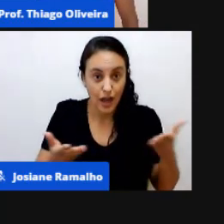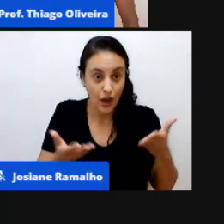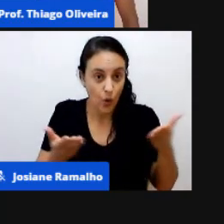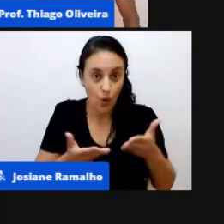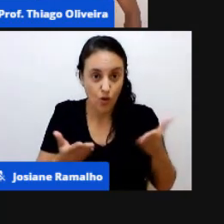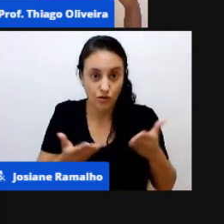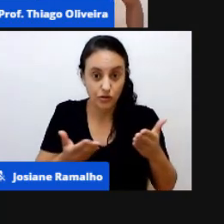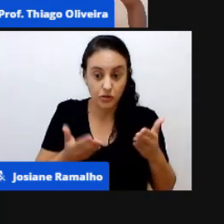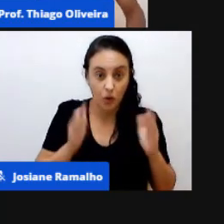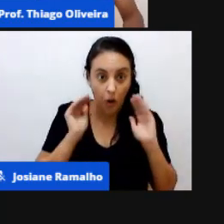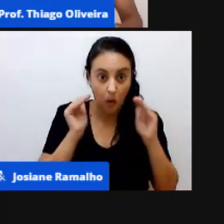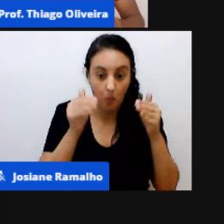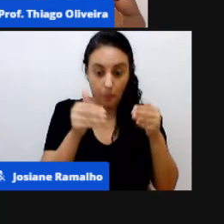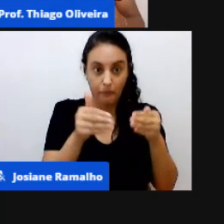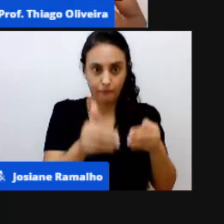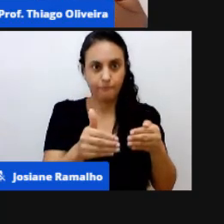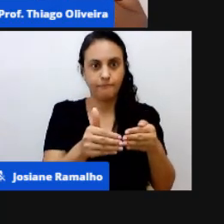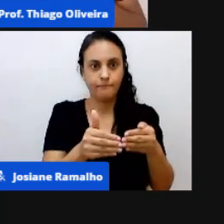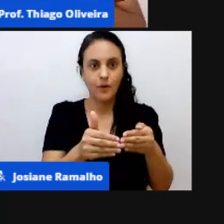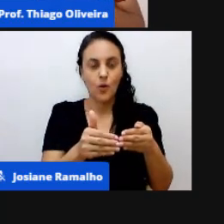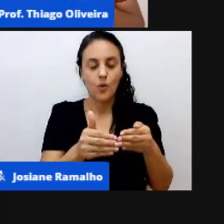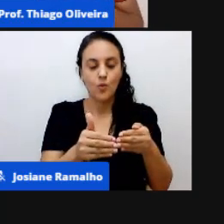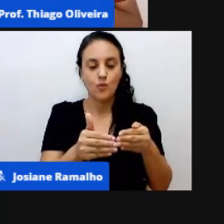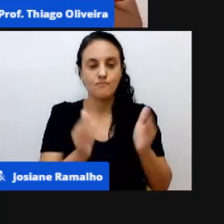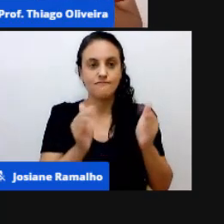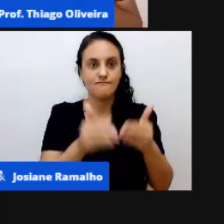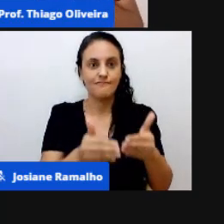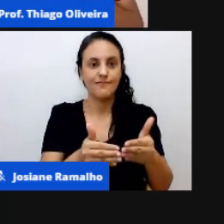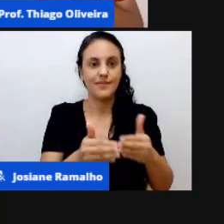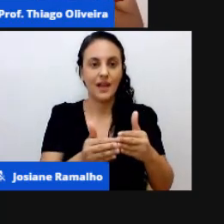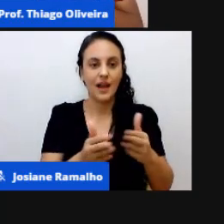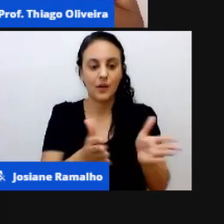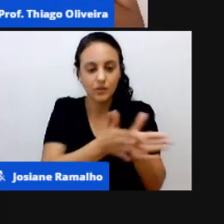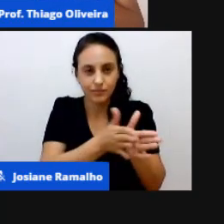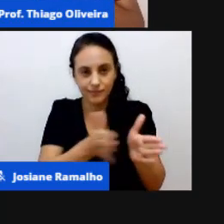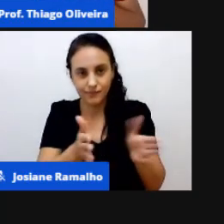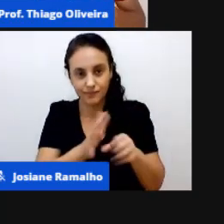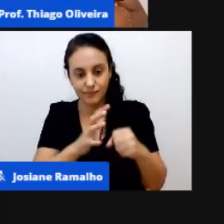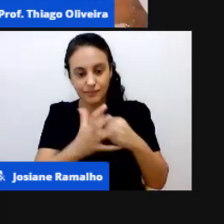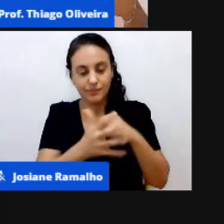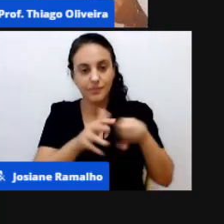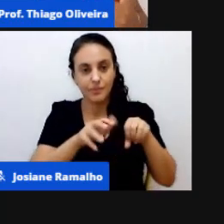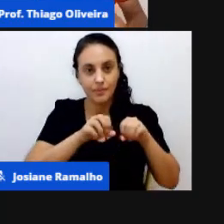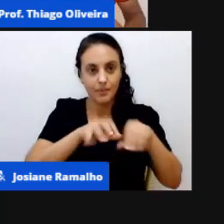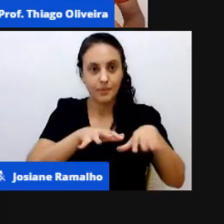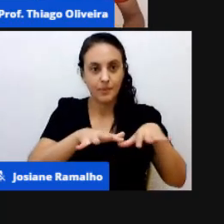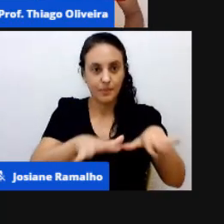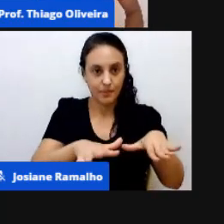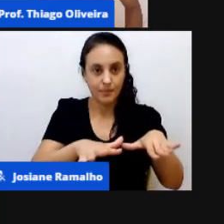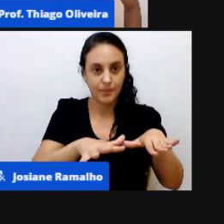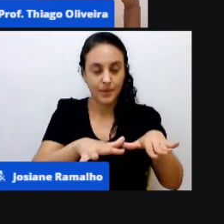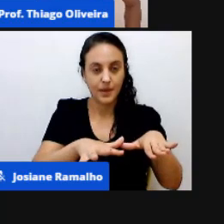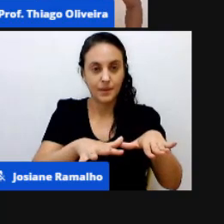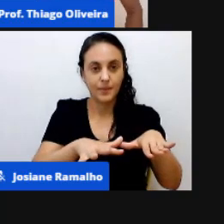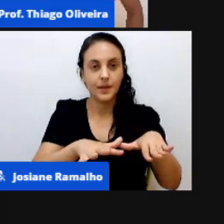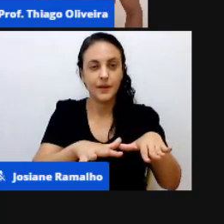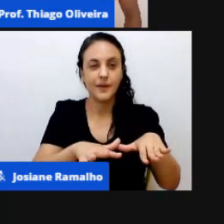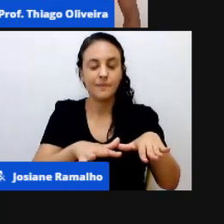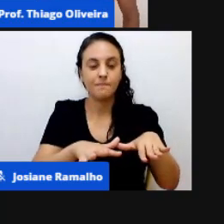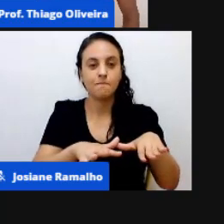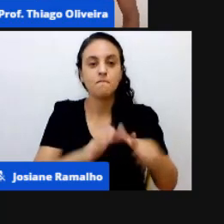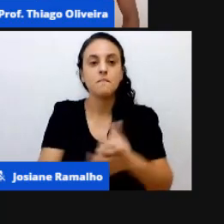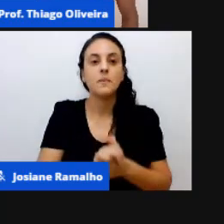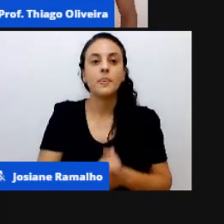né? Porque nesse momento de pandemia, proporcionou o uso mais frequente